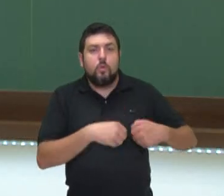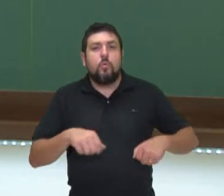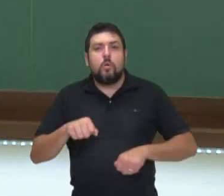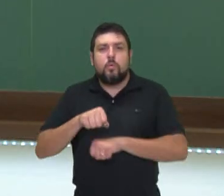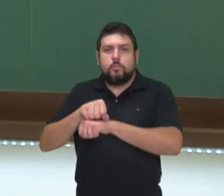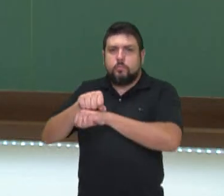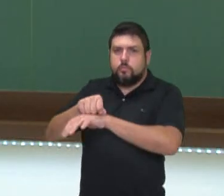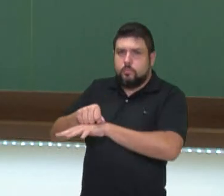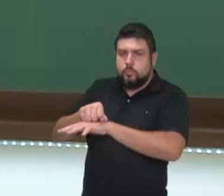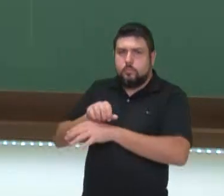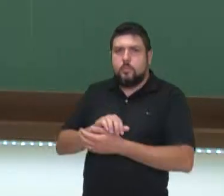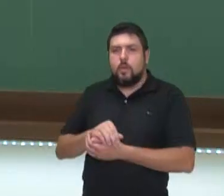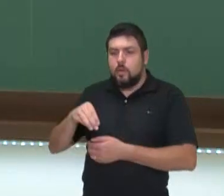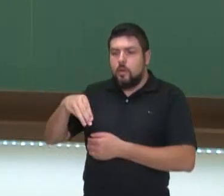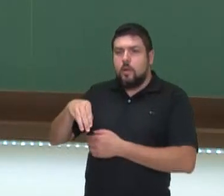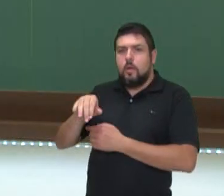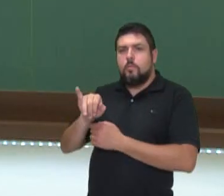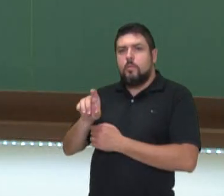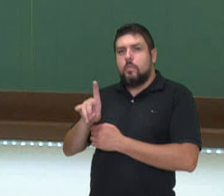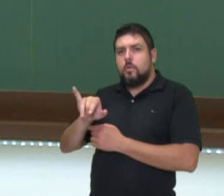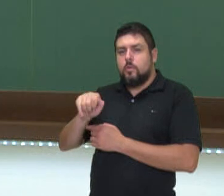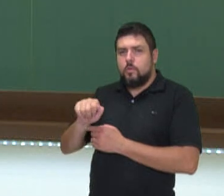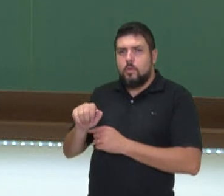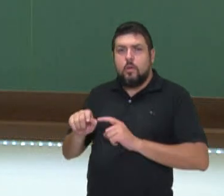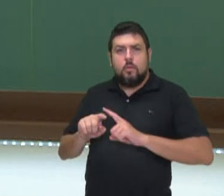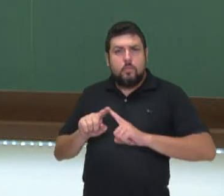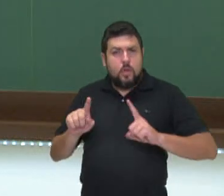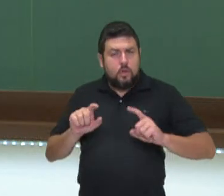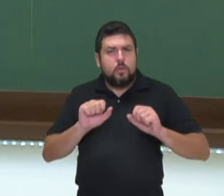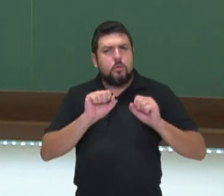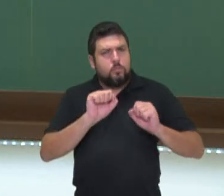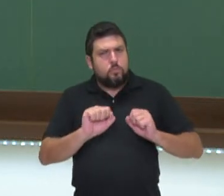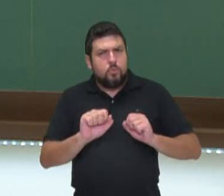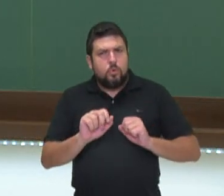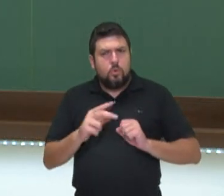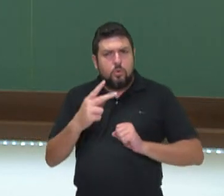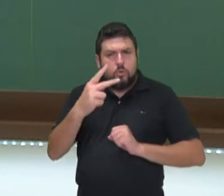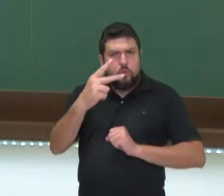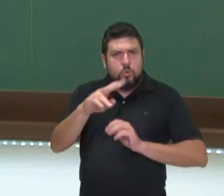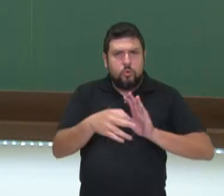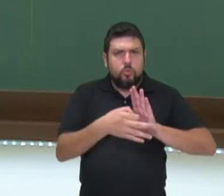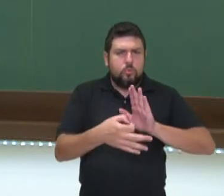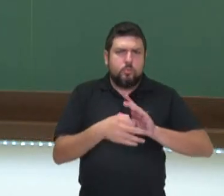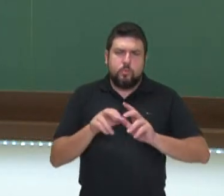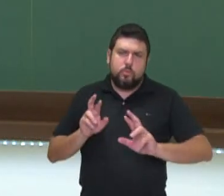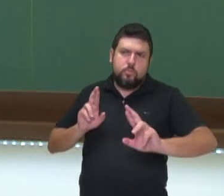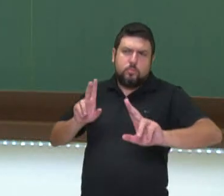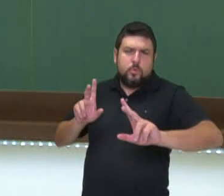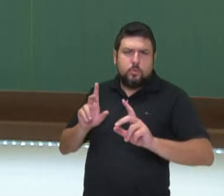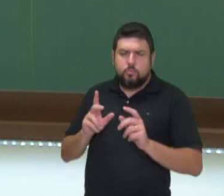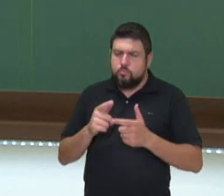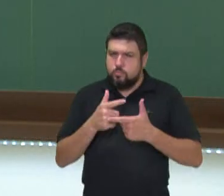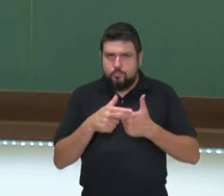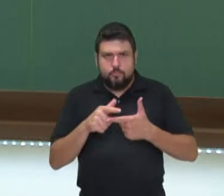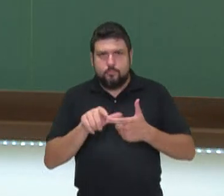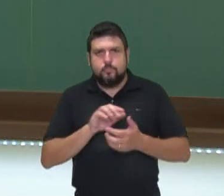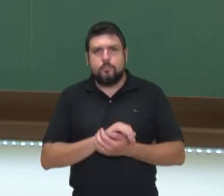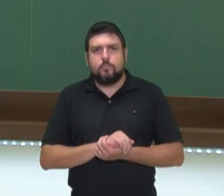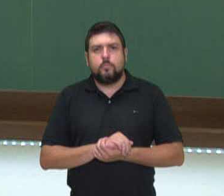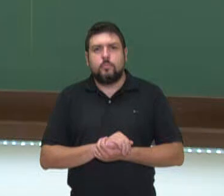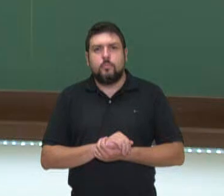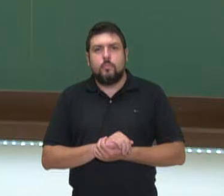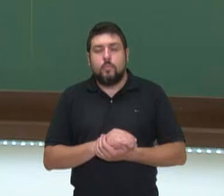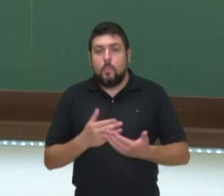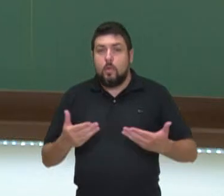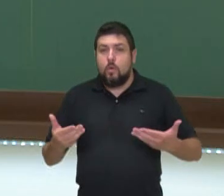ter outra opinião, né? Então fica aberto aqui para todas as opiniões. Hoje em dia, a